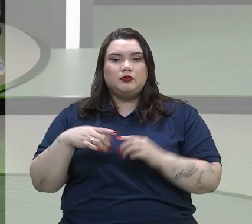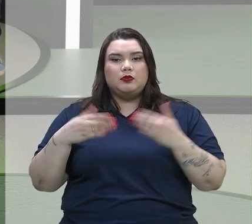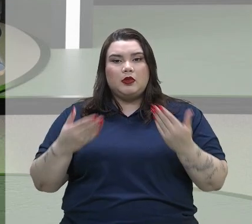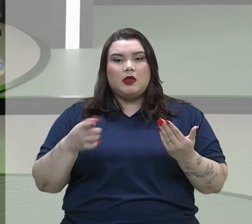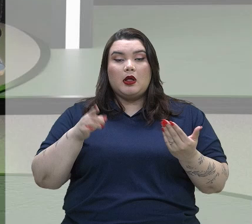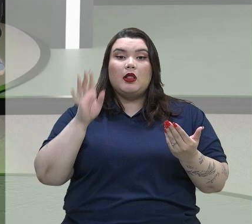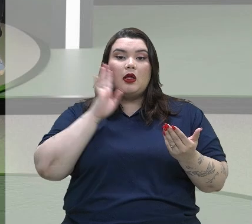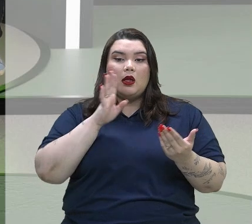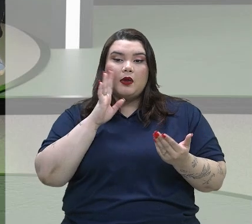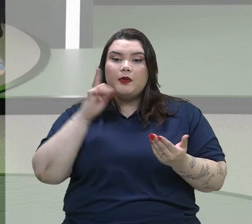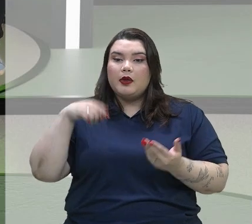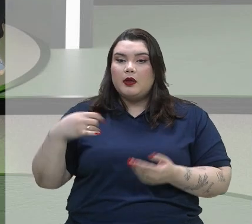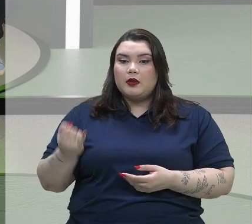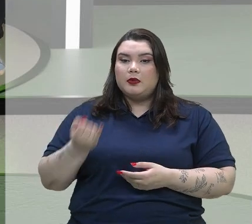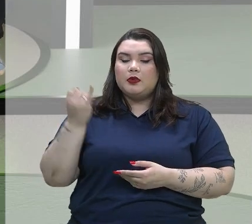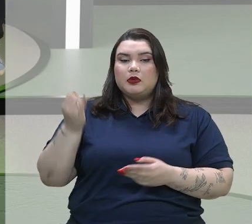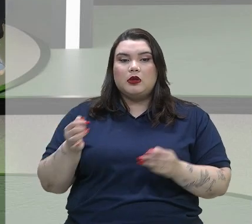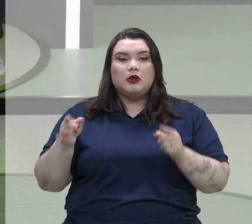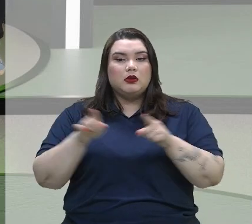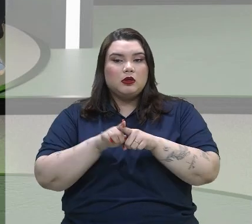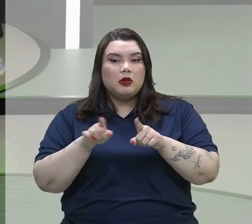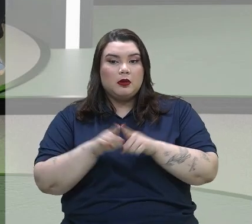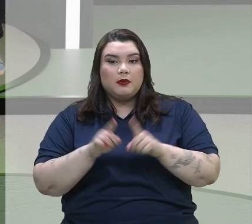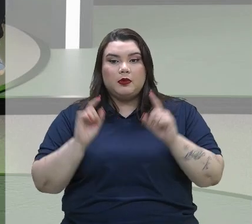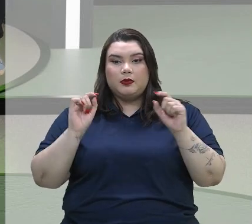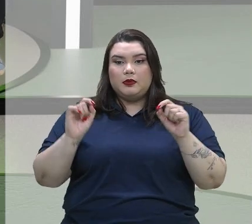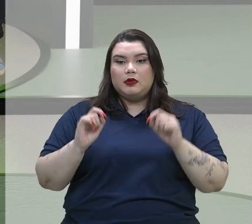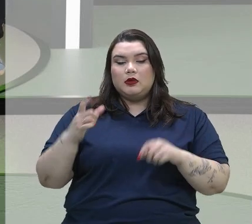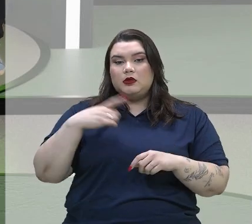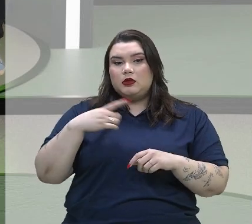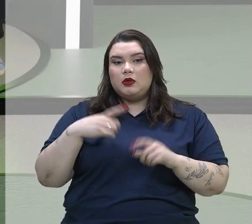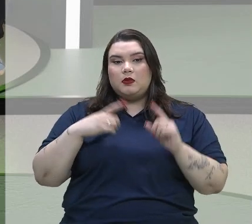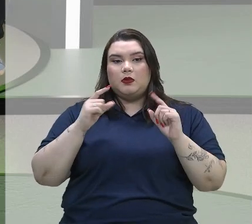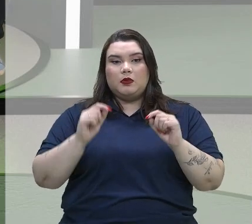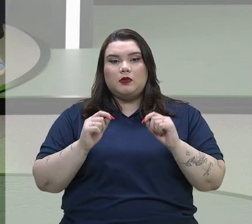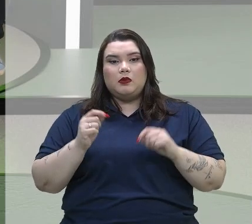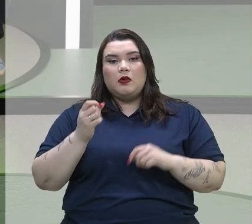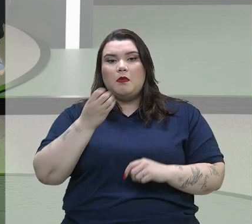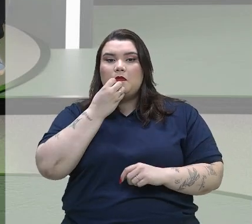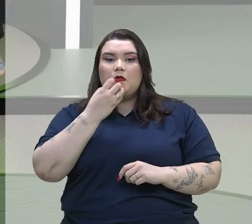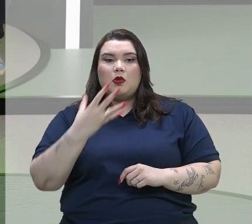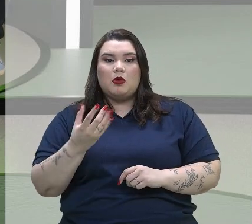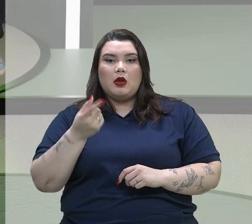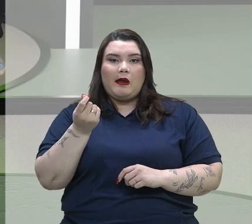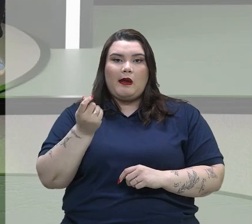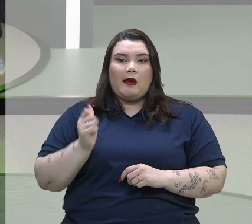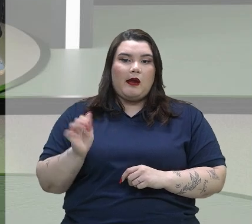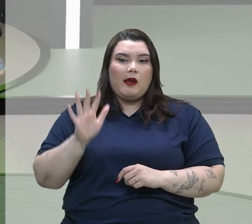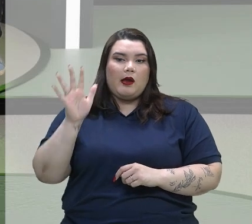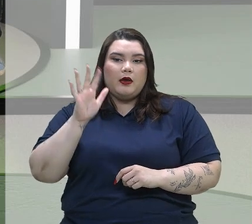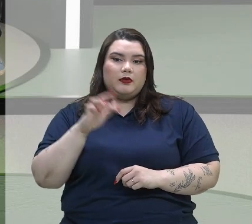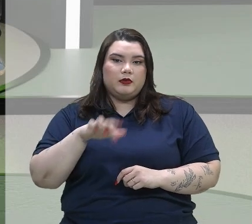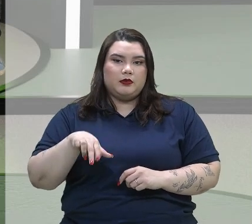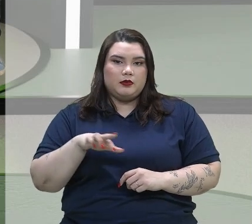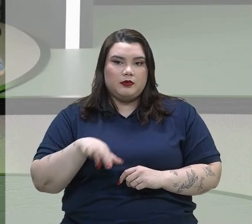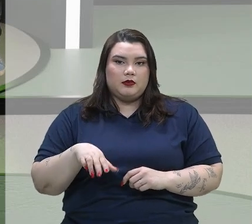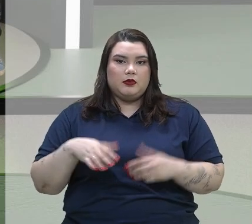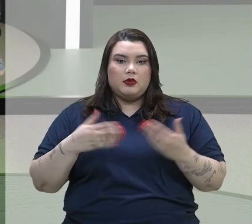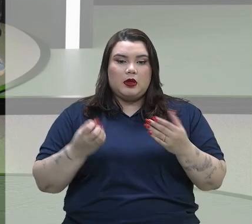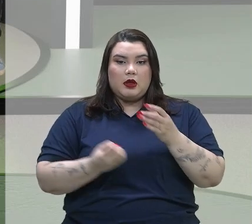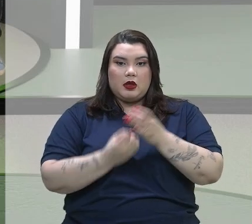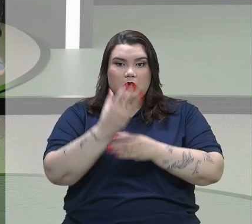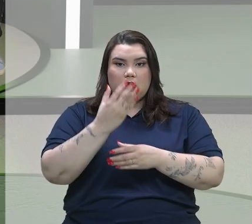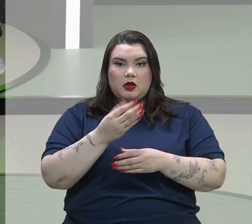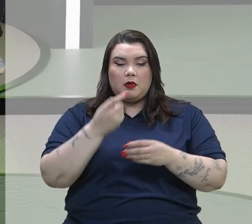legal, é importante. E além disso, ele tem um custo muito legal, ele não é caro. Fazer a produção